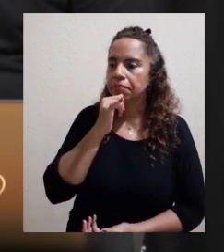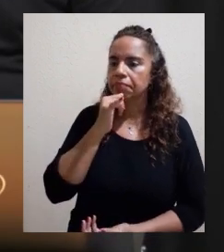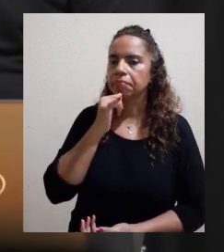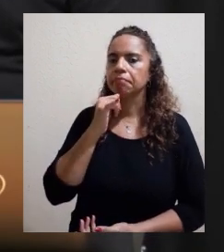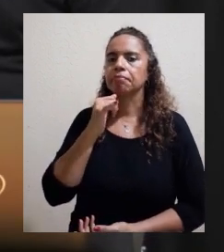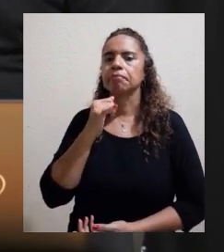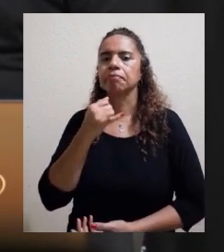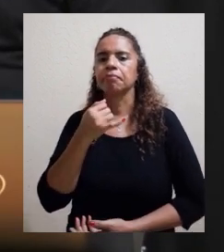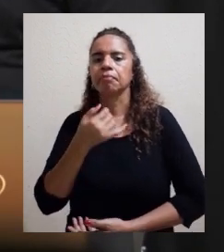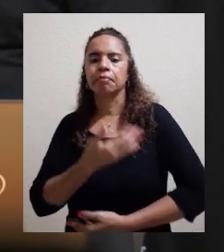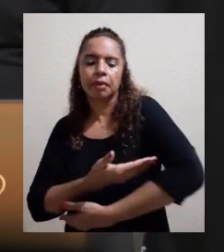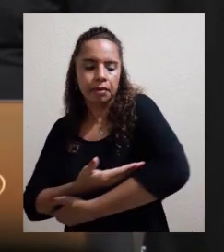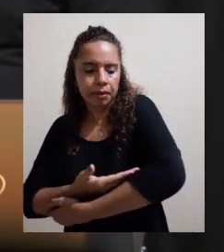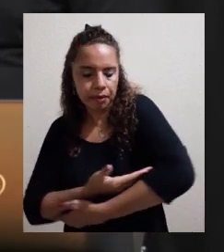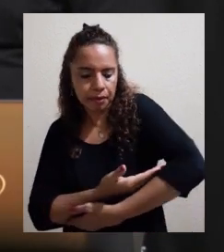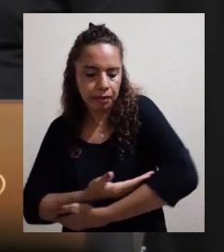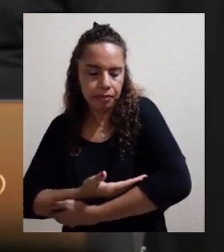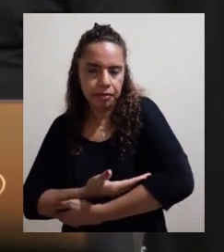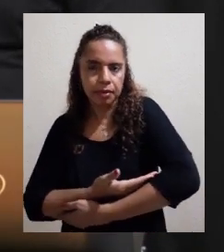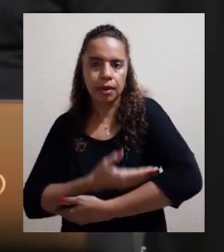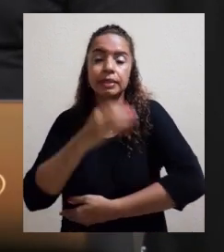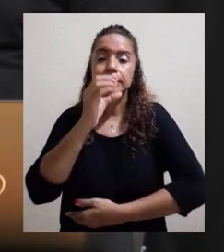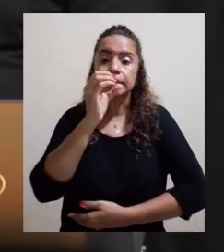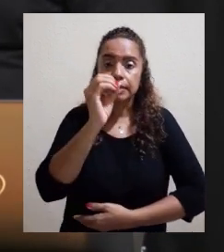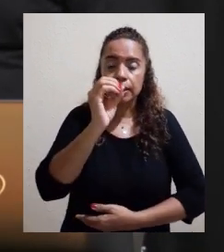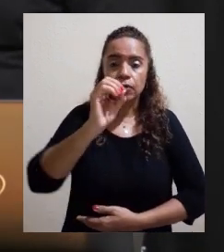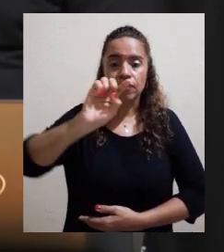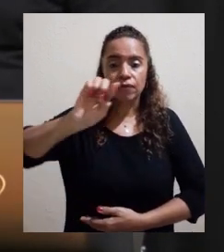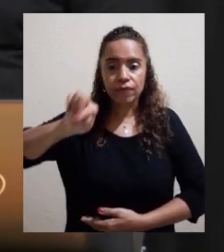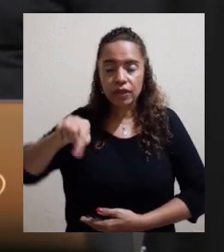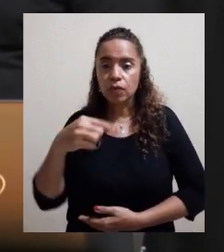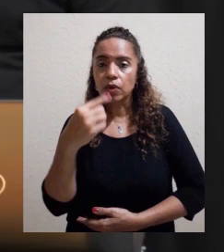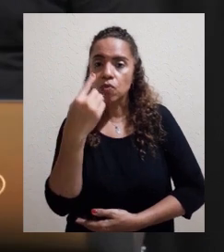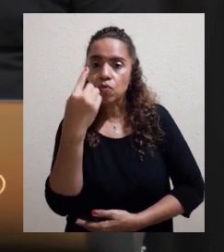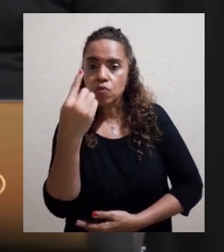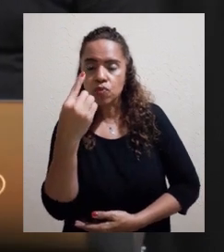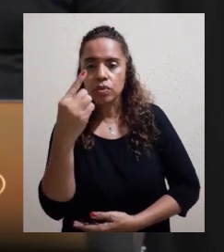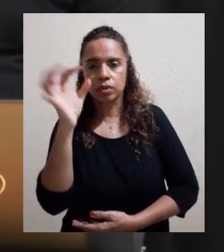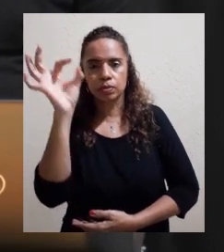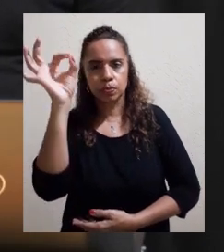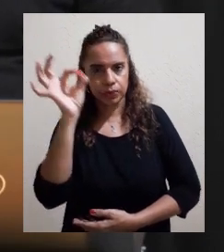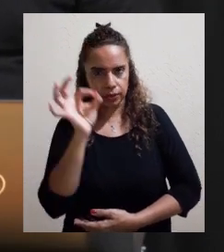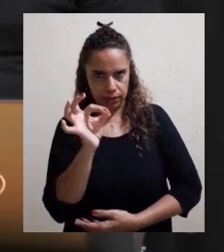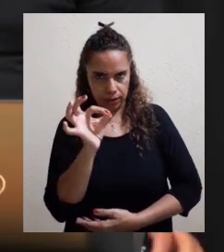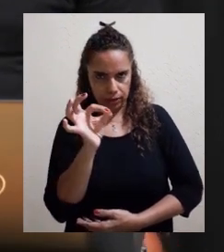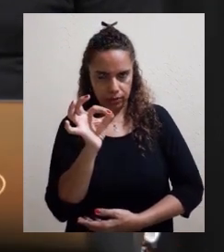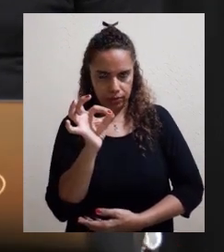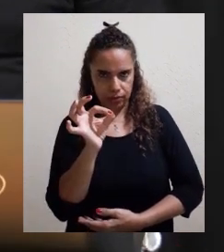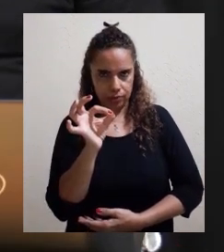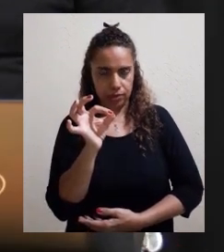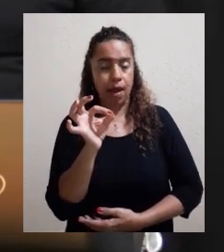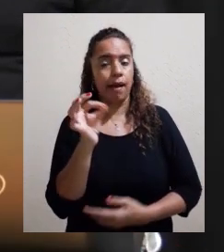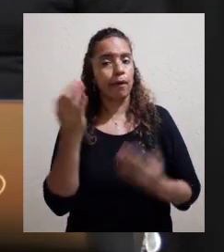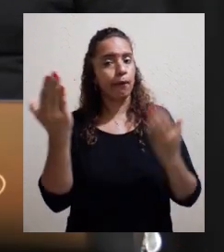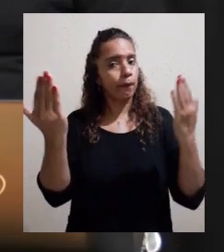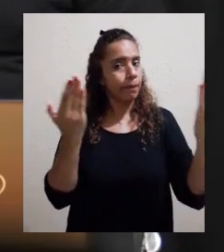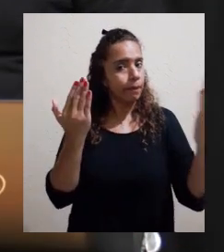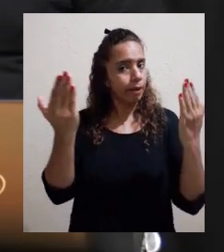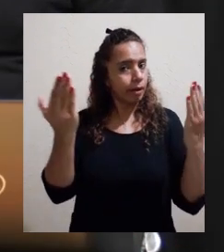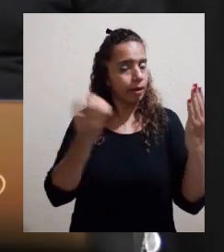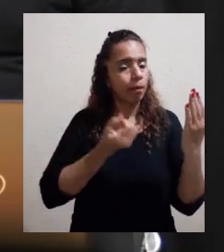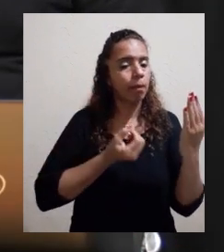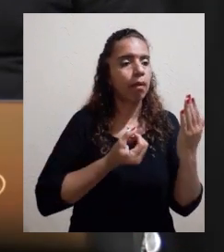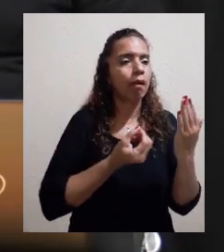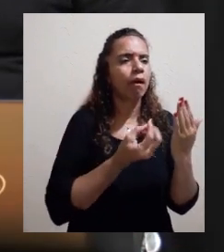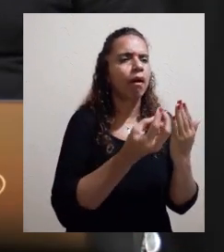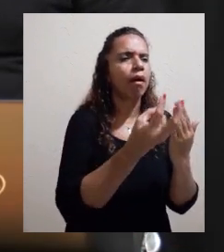a letalidade em crianças é 0,1%. Tá, aí você coloca essa 0,1%